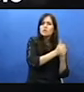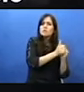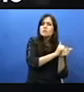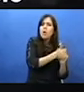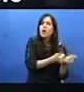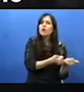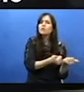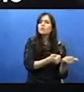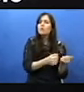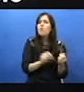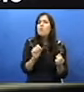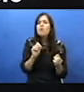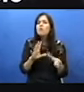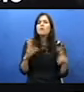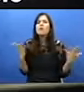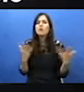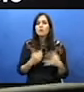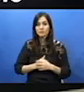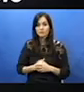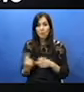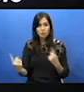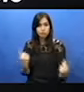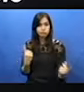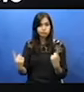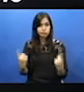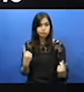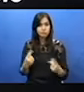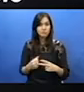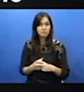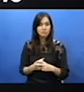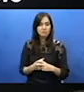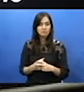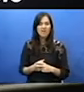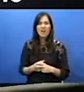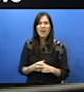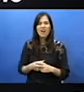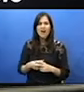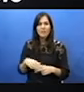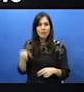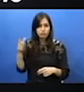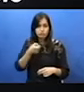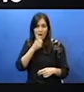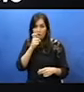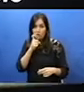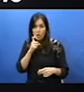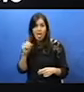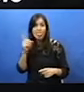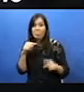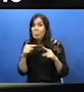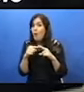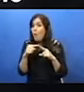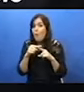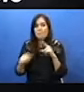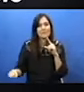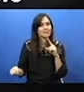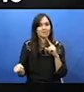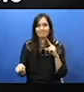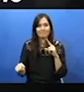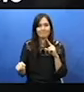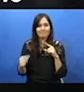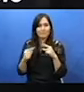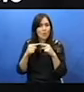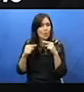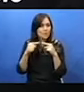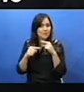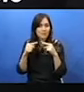as drogas, o álcool, não combinam com o esporte, a qualidade de vida. Vamos conhecer alguns atletas que tiveram suas carreiras